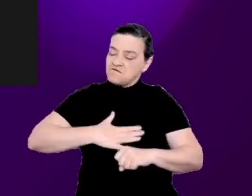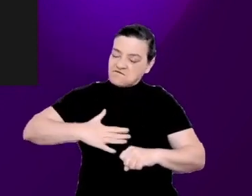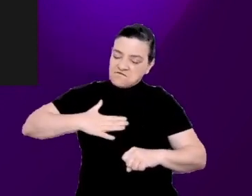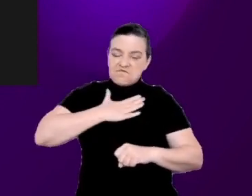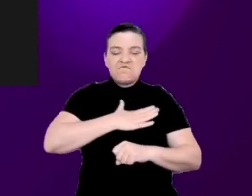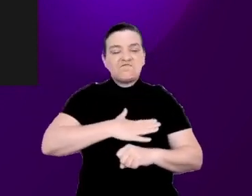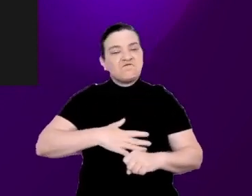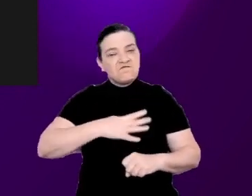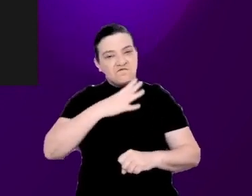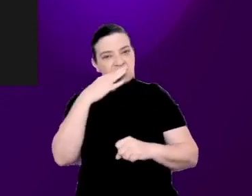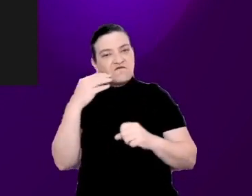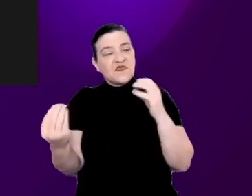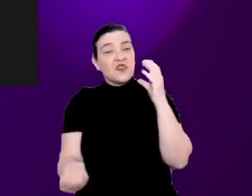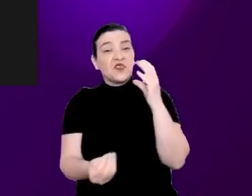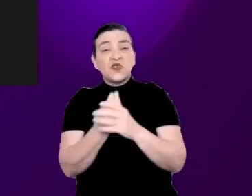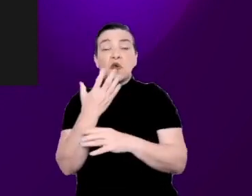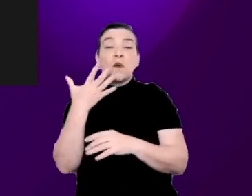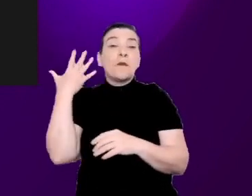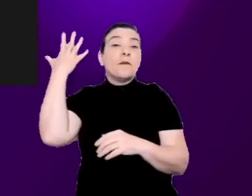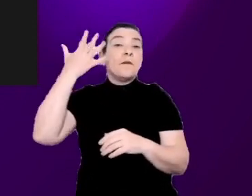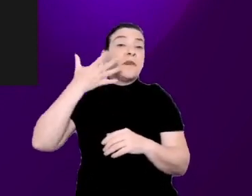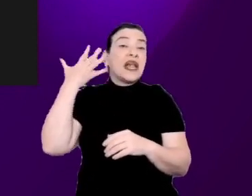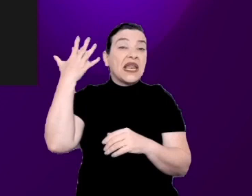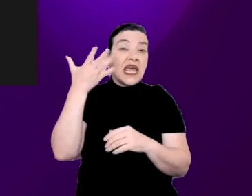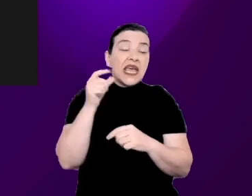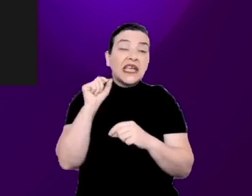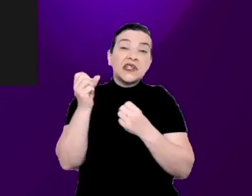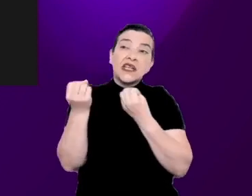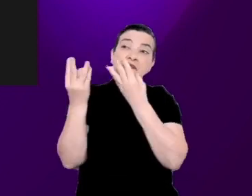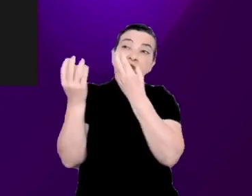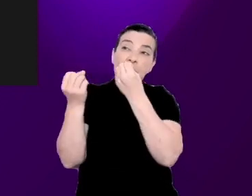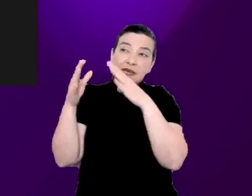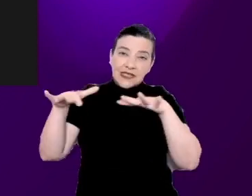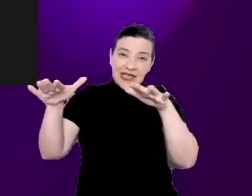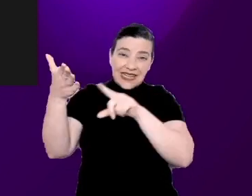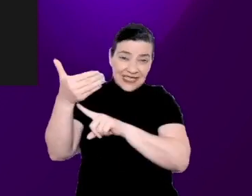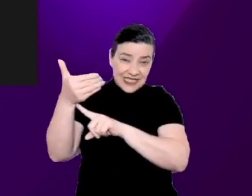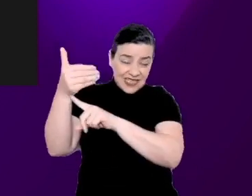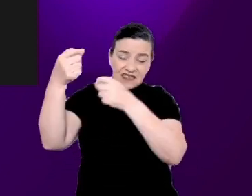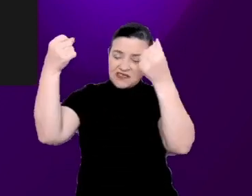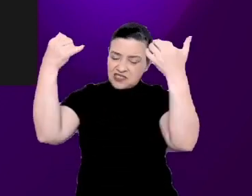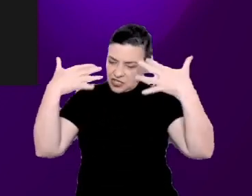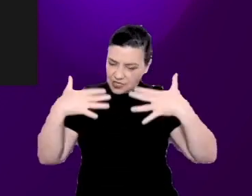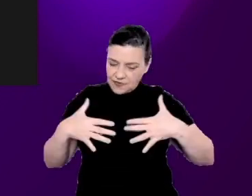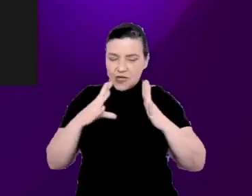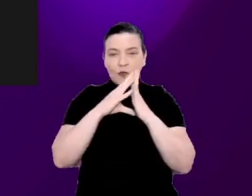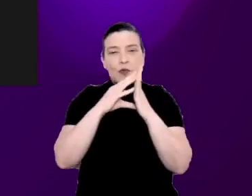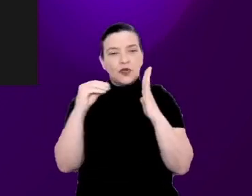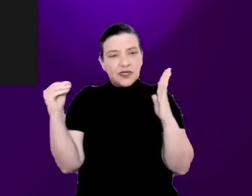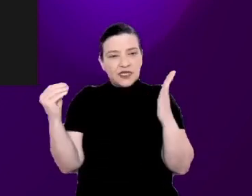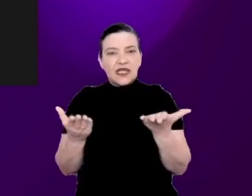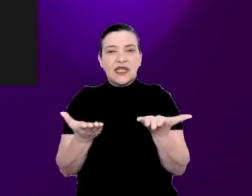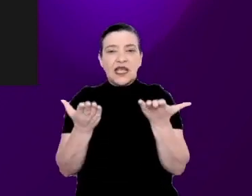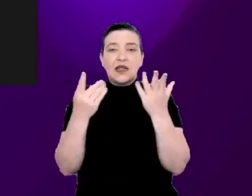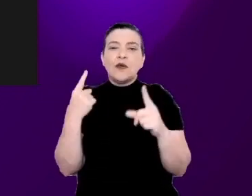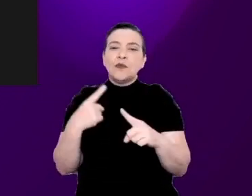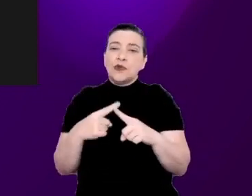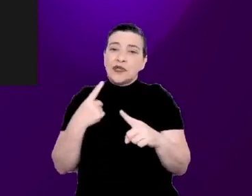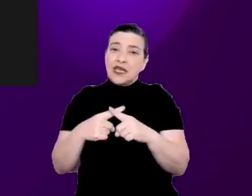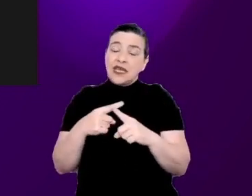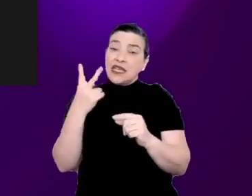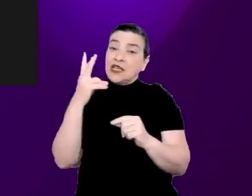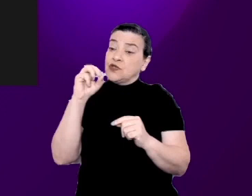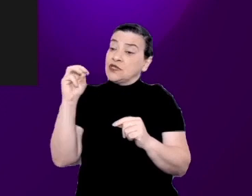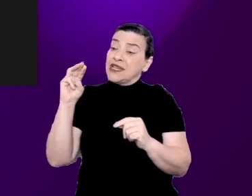Quando a gente vai para qualquer palestra de informática em saúde, a gente tem muito orgulho de falar do nosso case de FHIR, porque a gente teve 200 milhões de